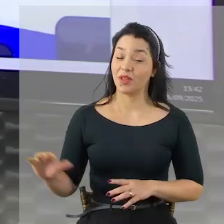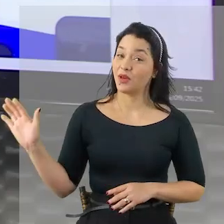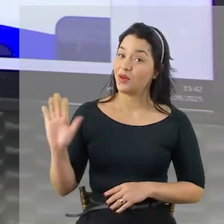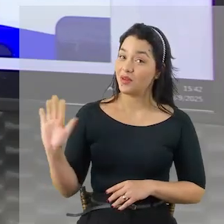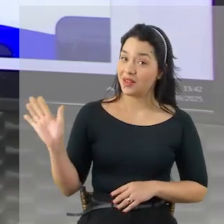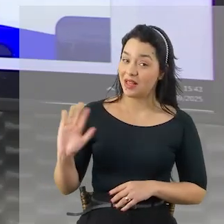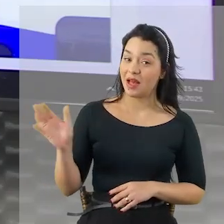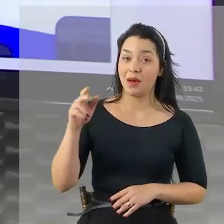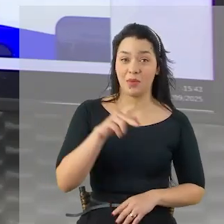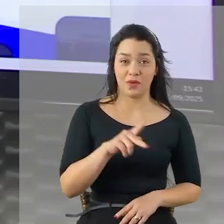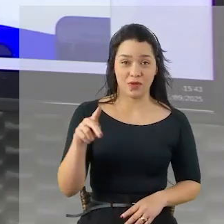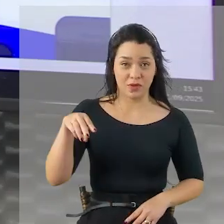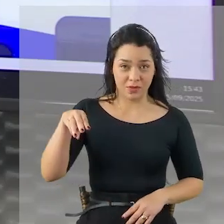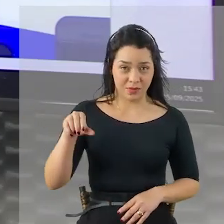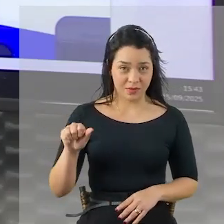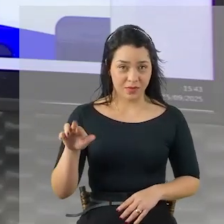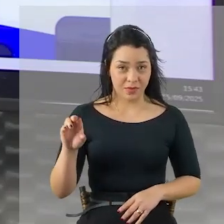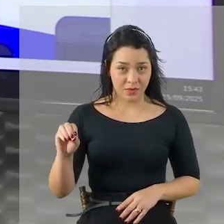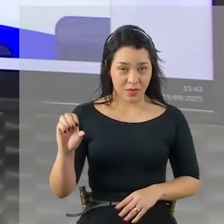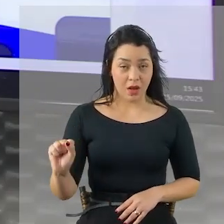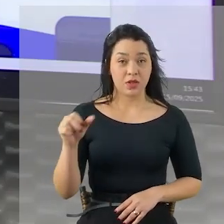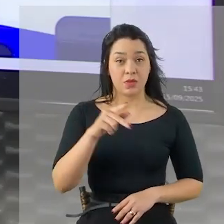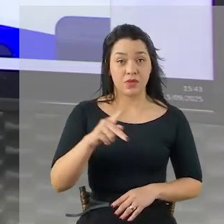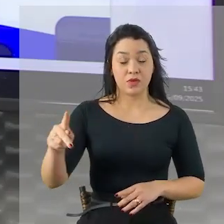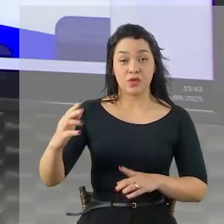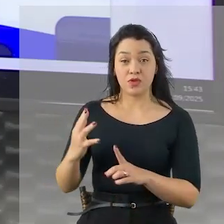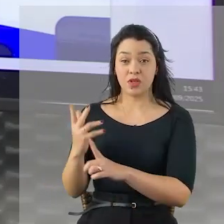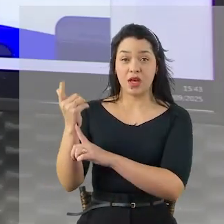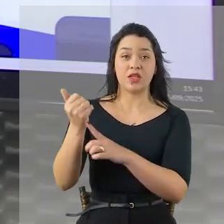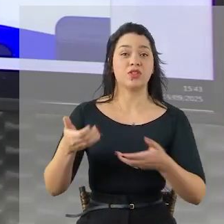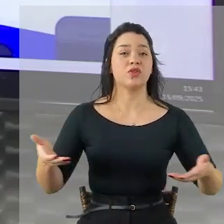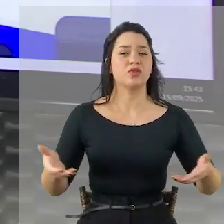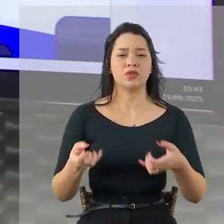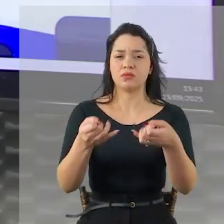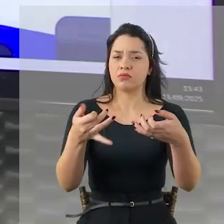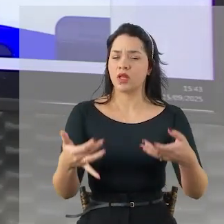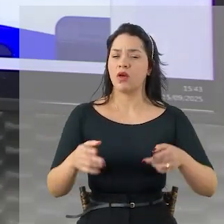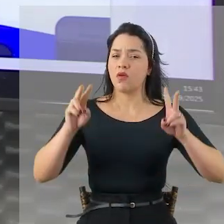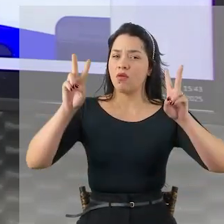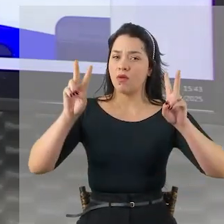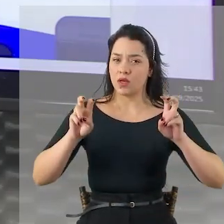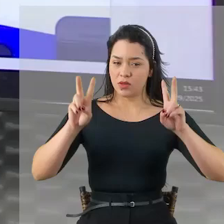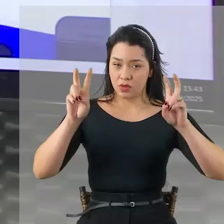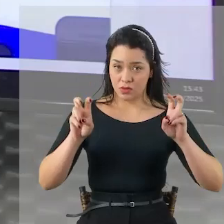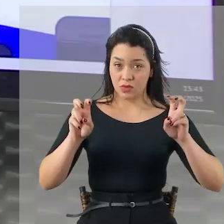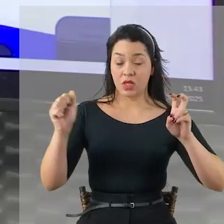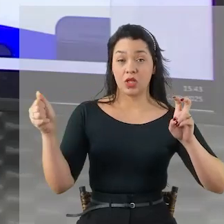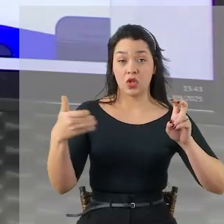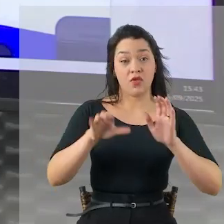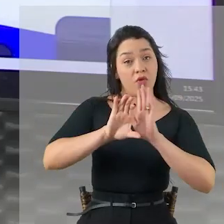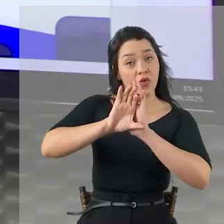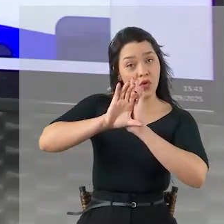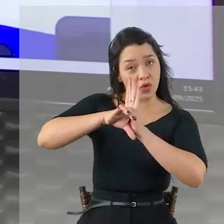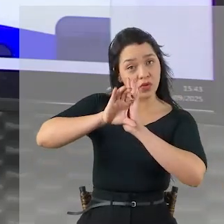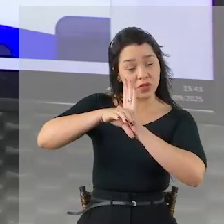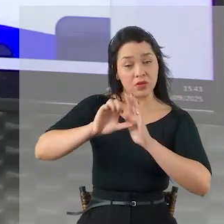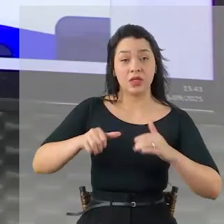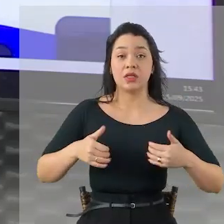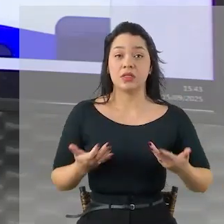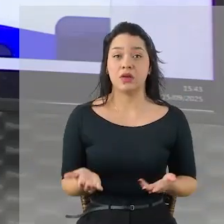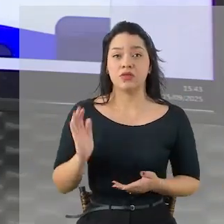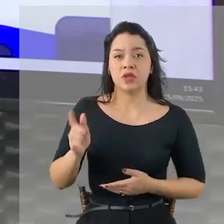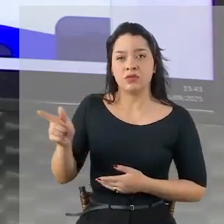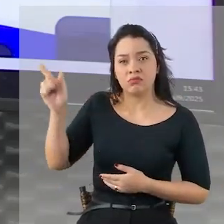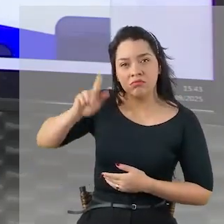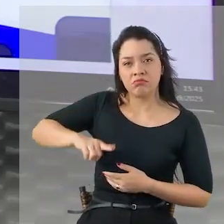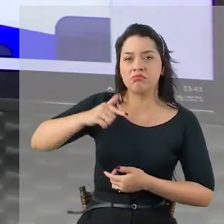Olá, gente. Professor Marcos Dominiz, professor de arte. E hoje a gente vai falar de um assunto que é recente o conceito, mas que já vem sendo